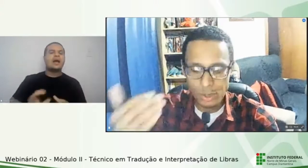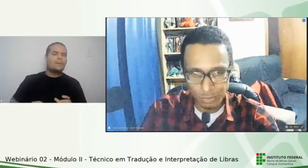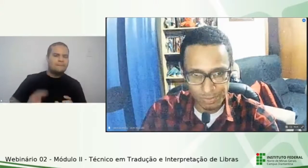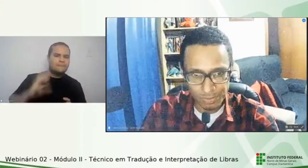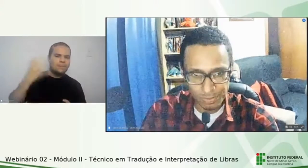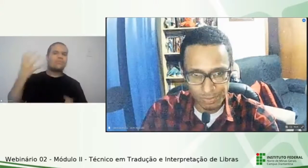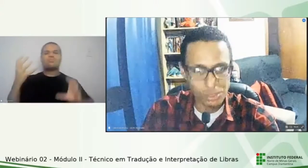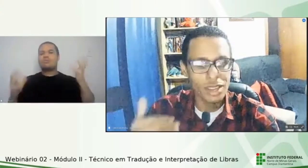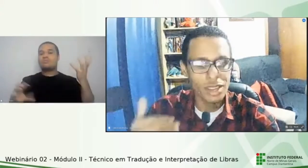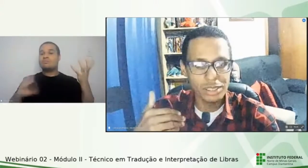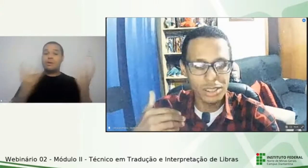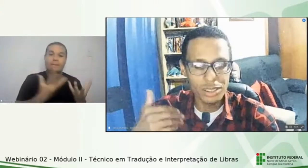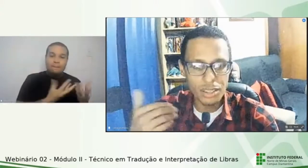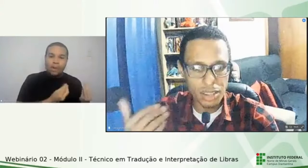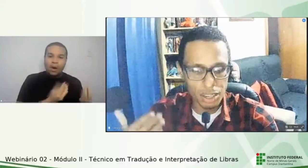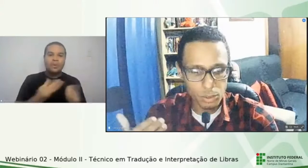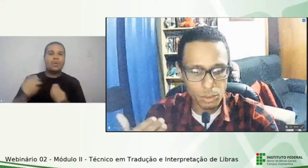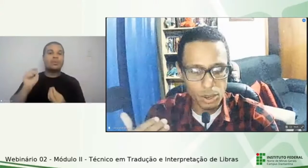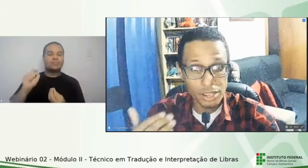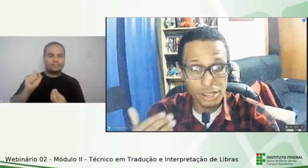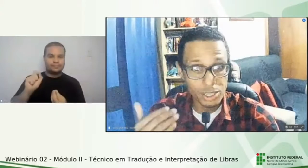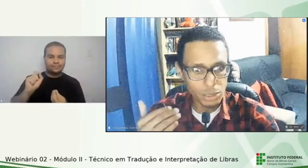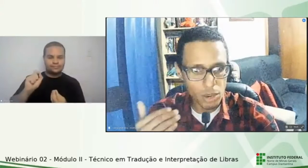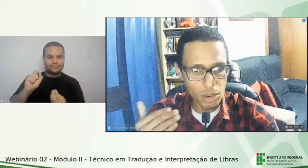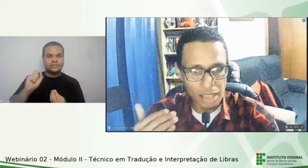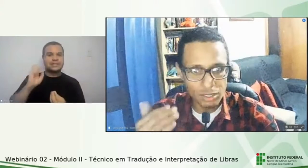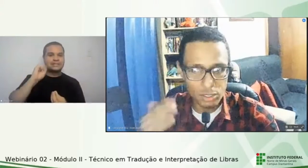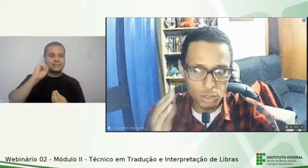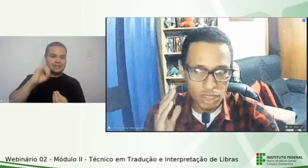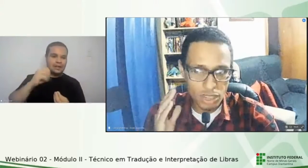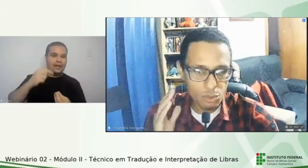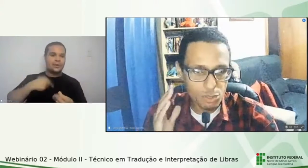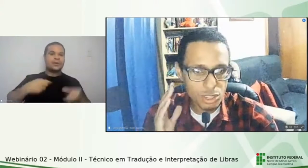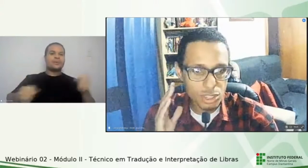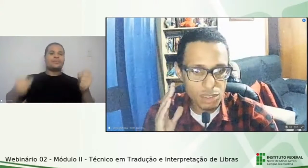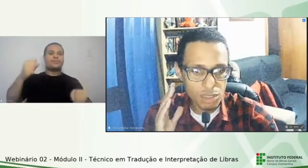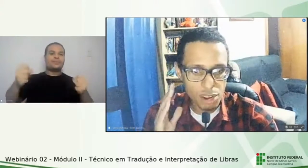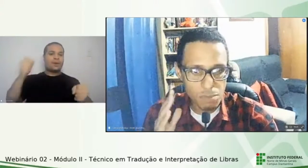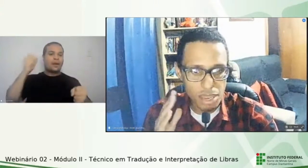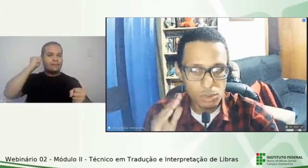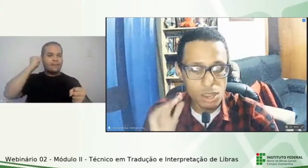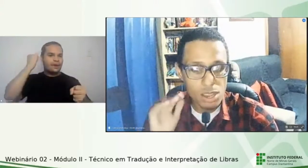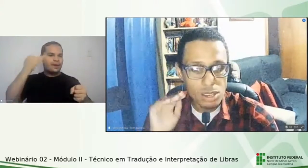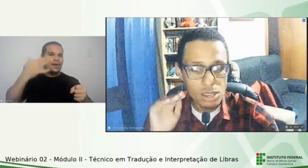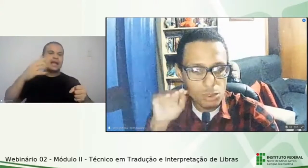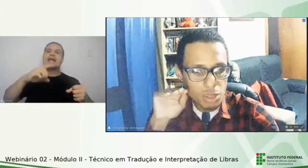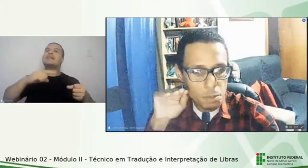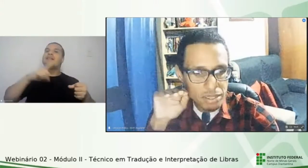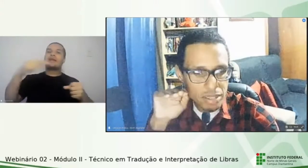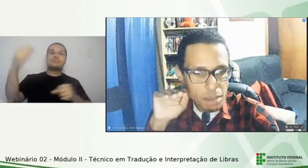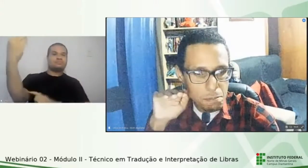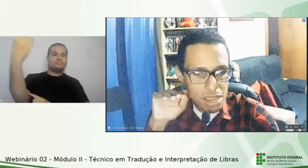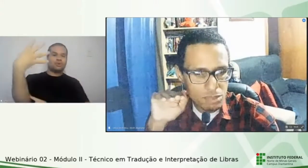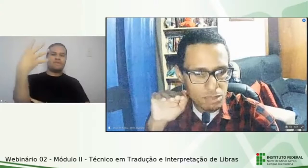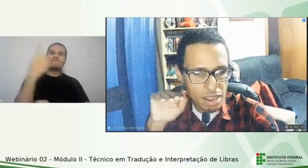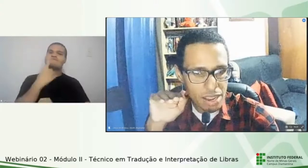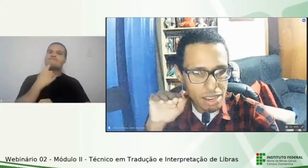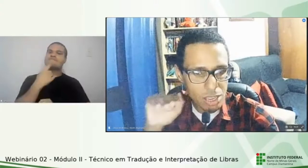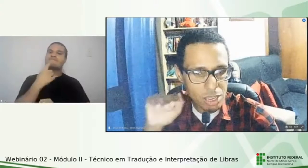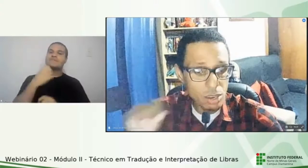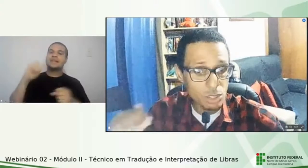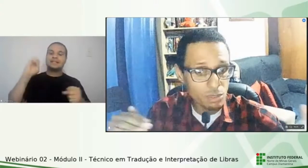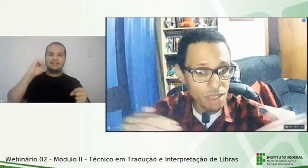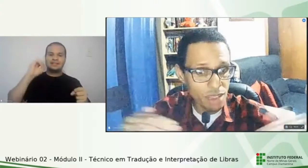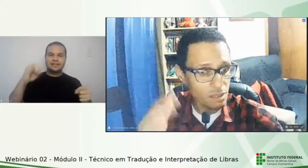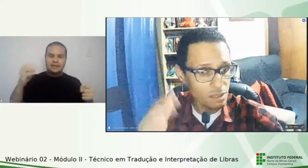rondando, né, transitando de madrugada, se o sinal estiver vermelho, se você passar bem